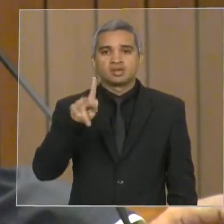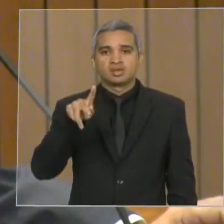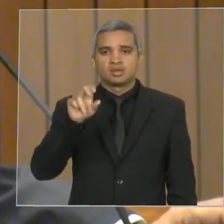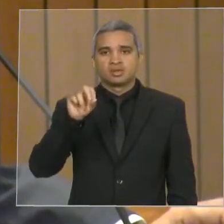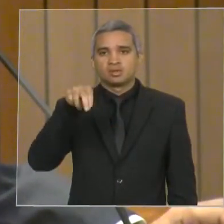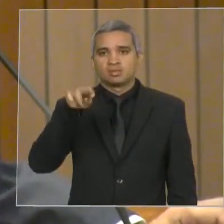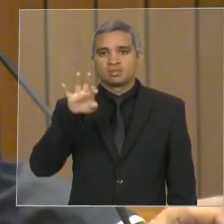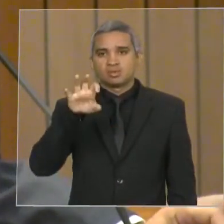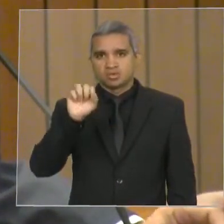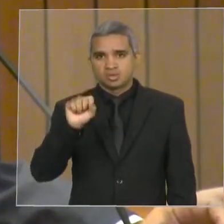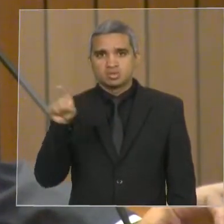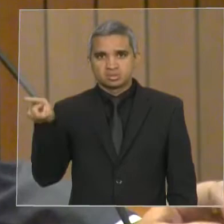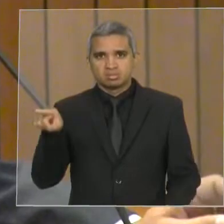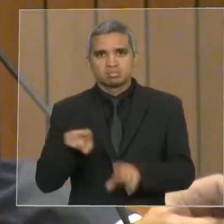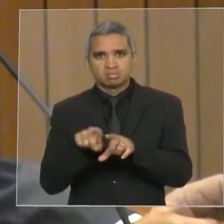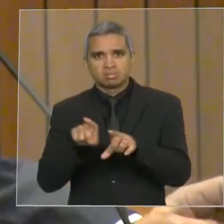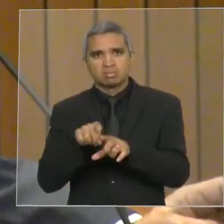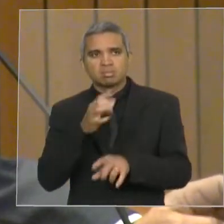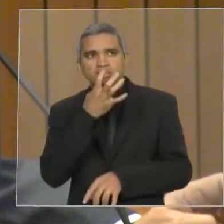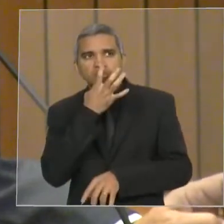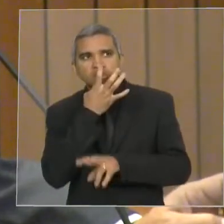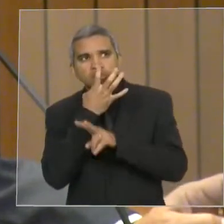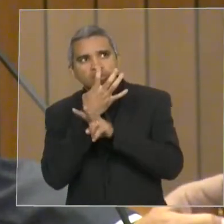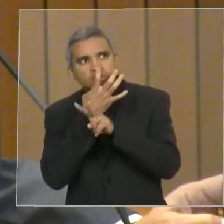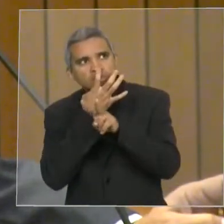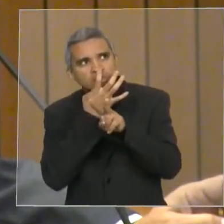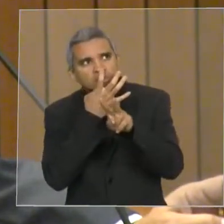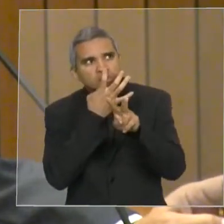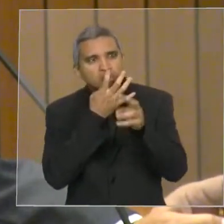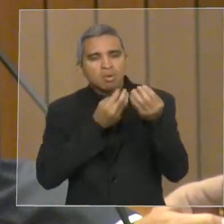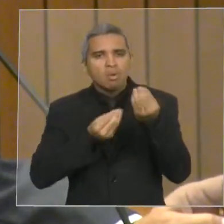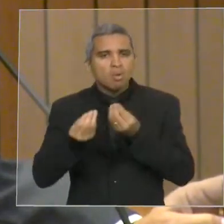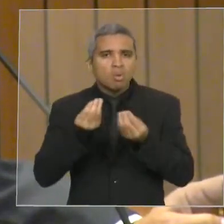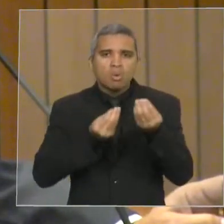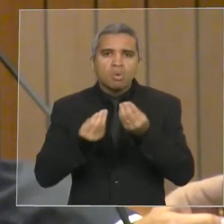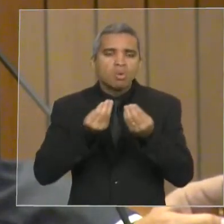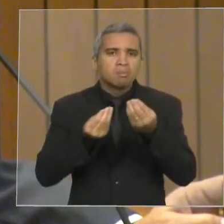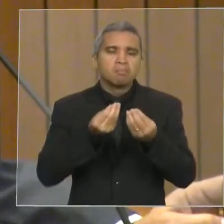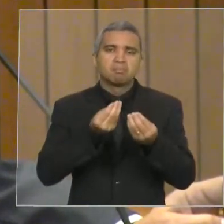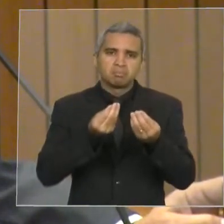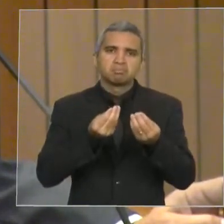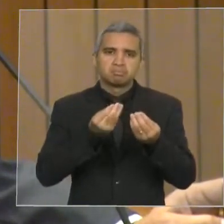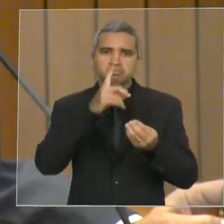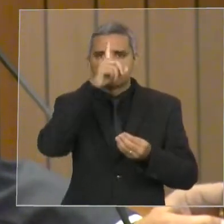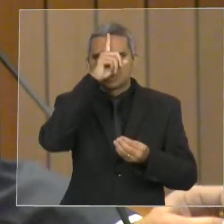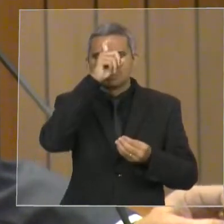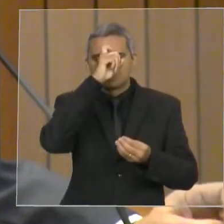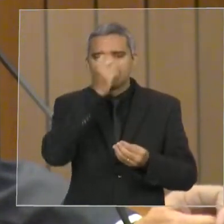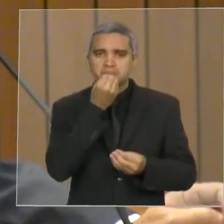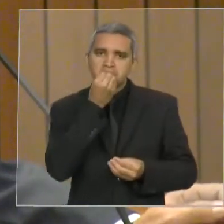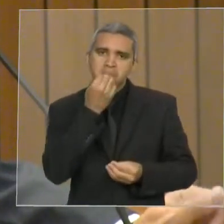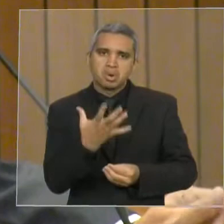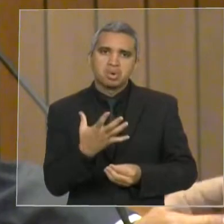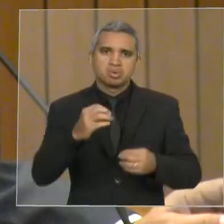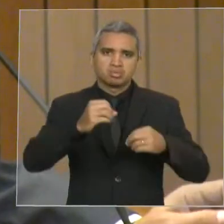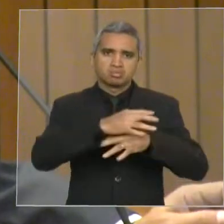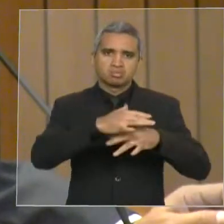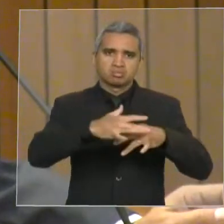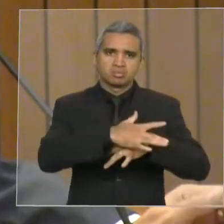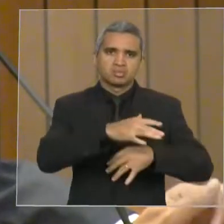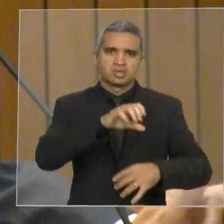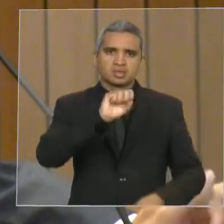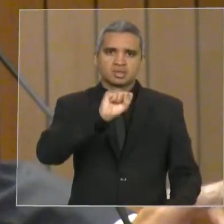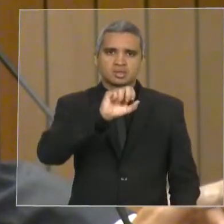o hospital de São Benedito do Rio Preto. Esse hospital é um